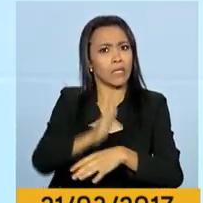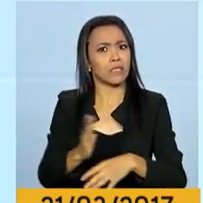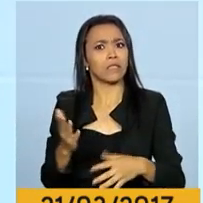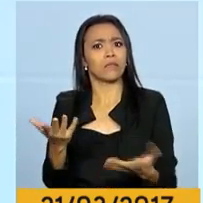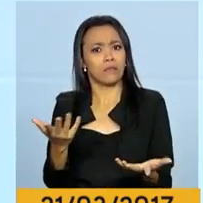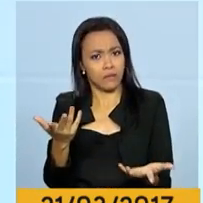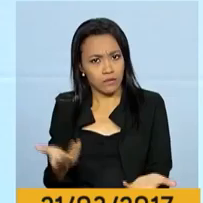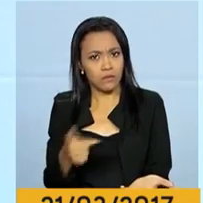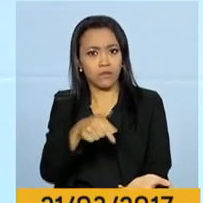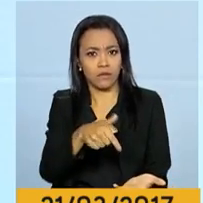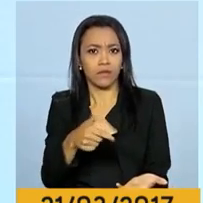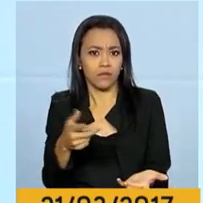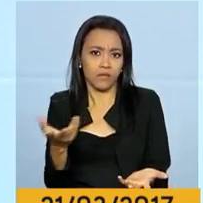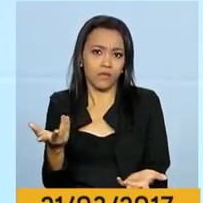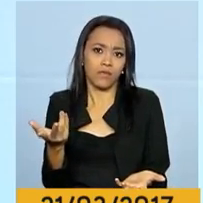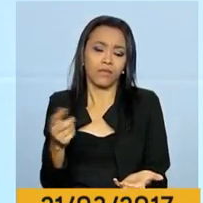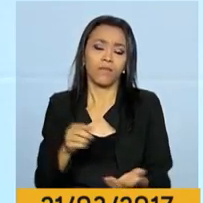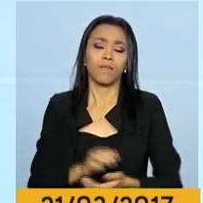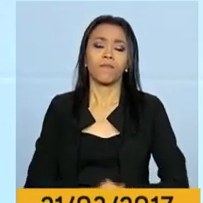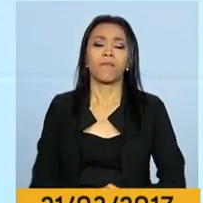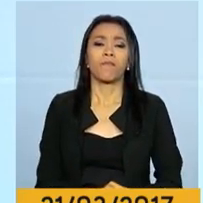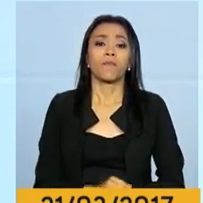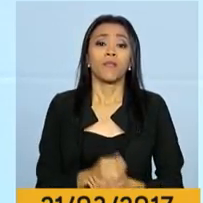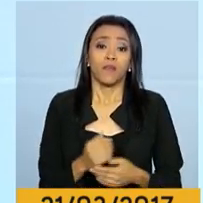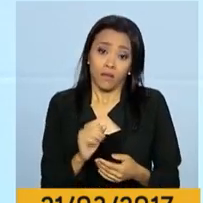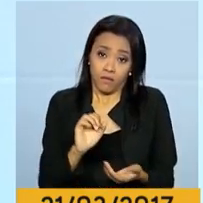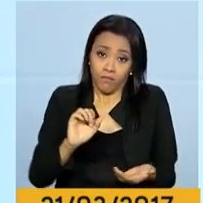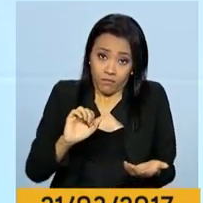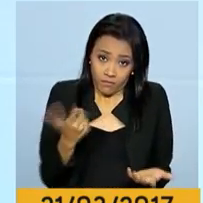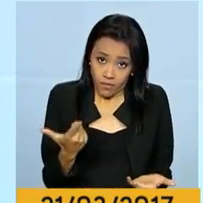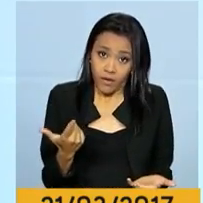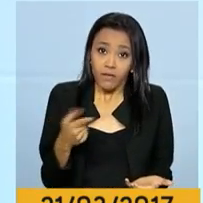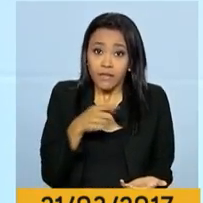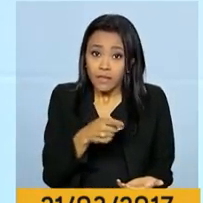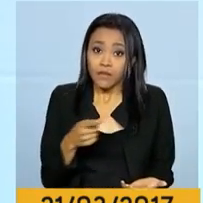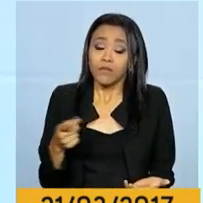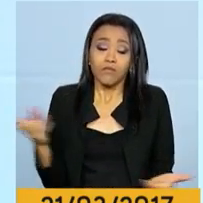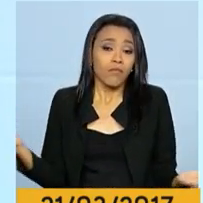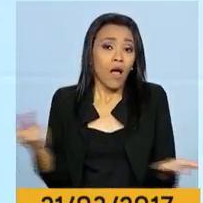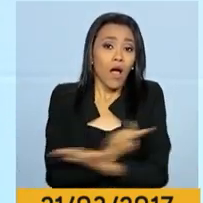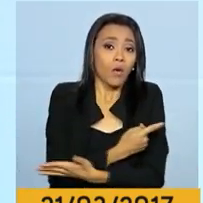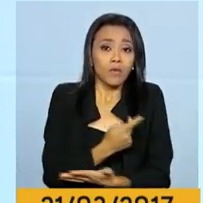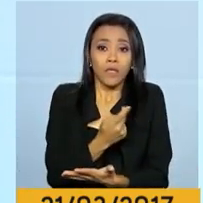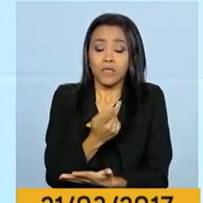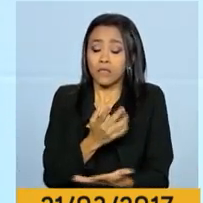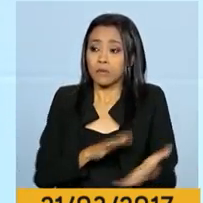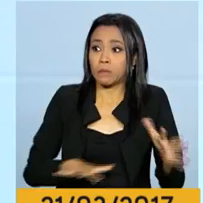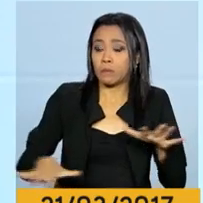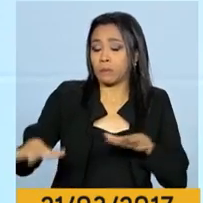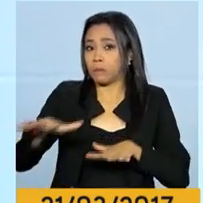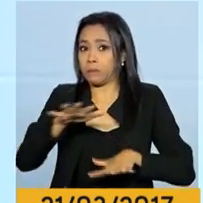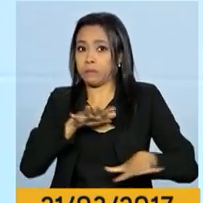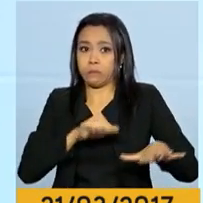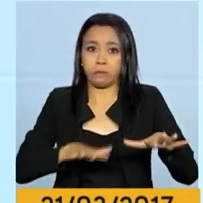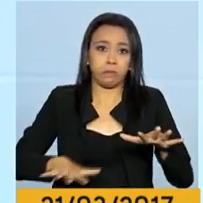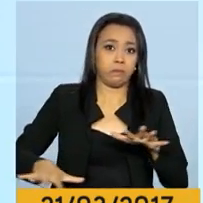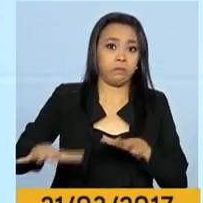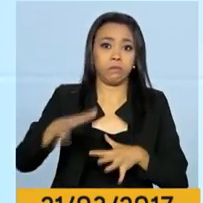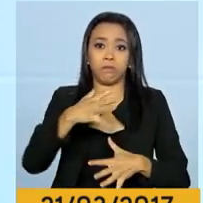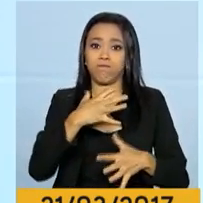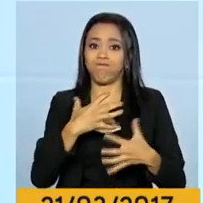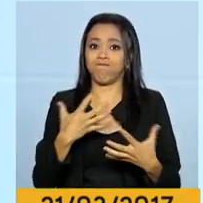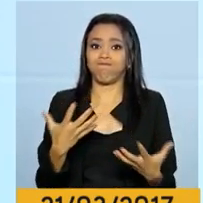origem animal no Brasil. E, evidentemente, que isto causa, não posso deixar de